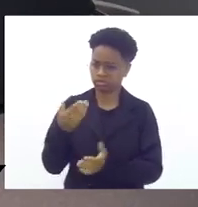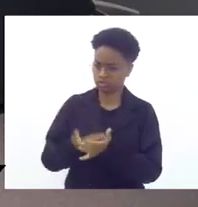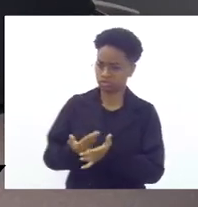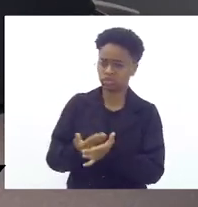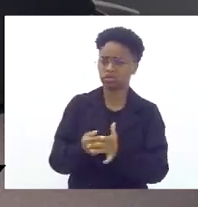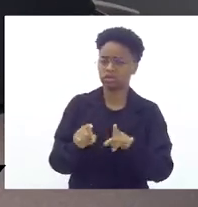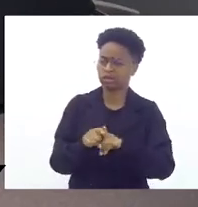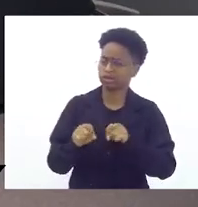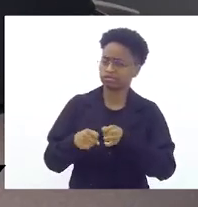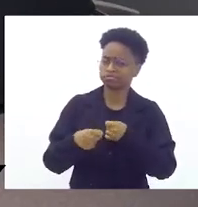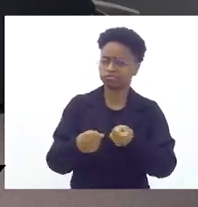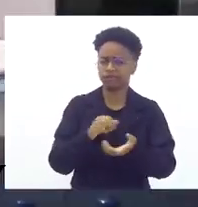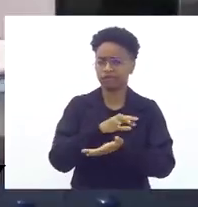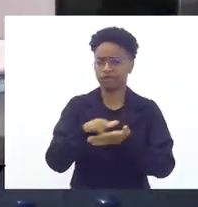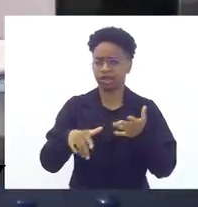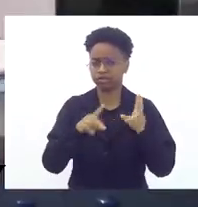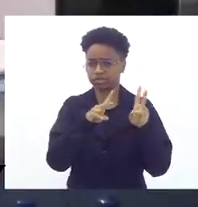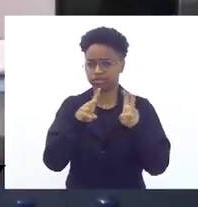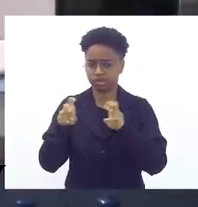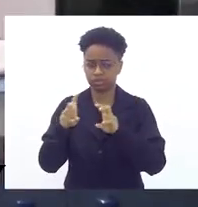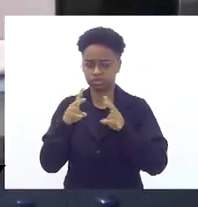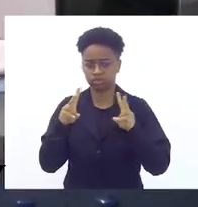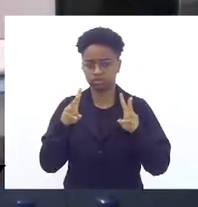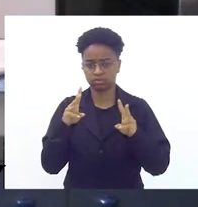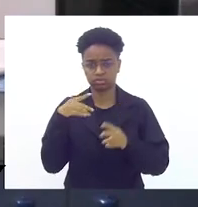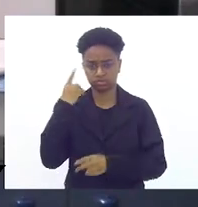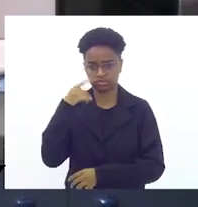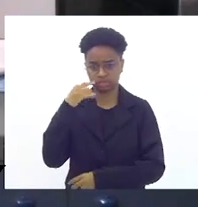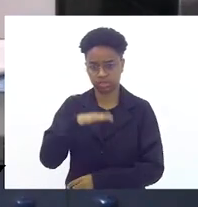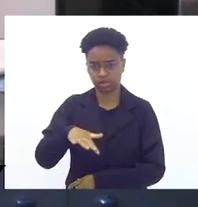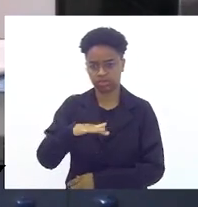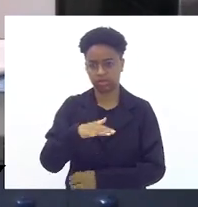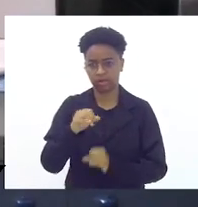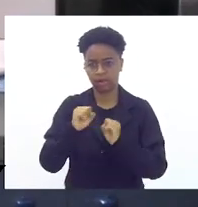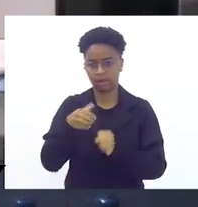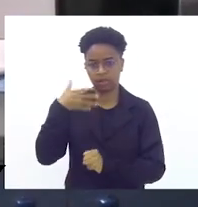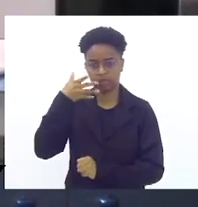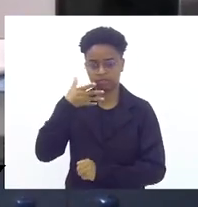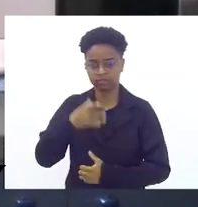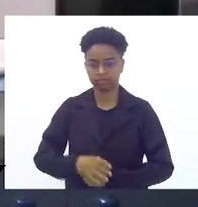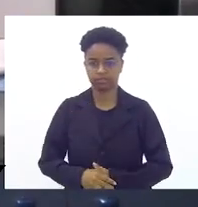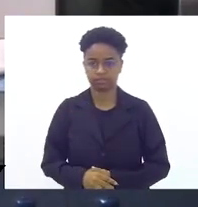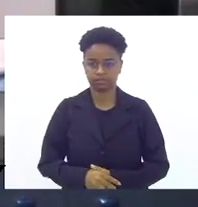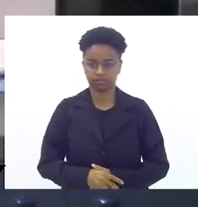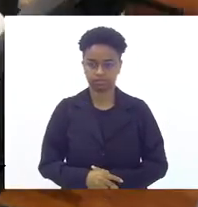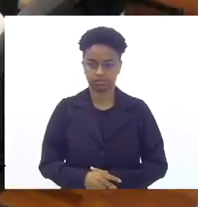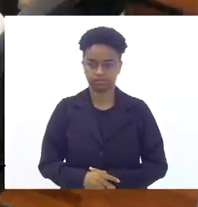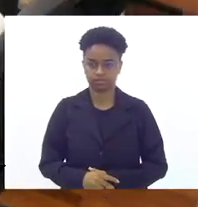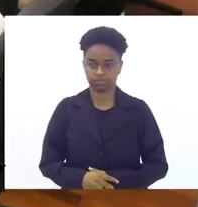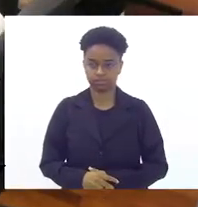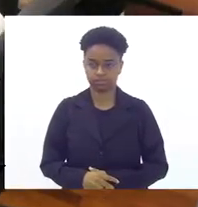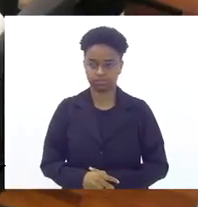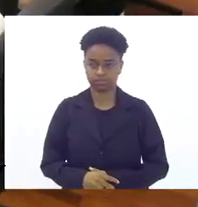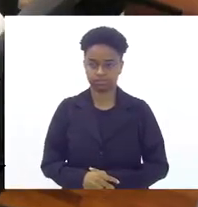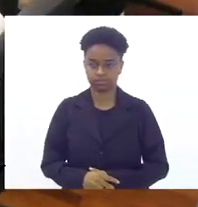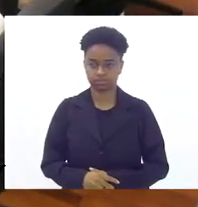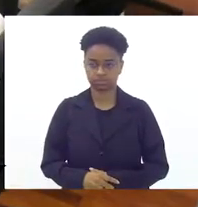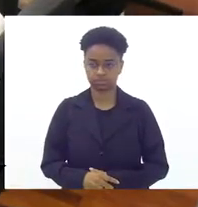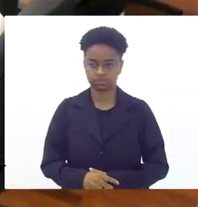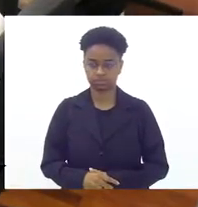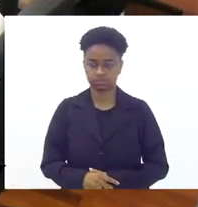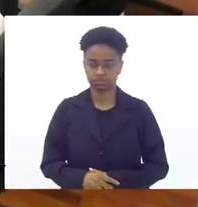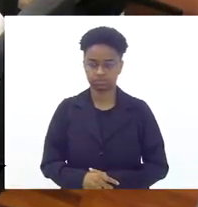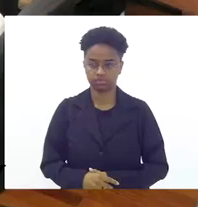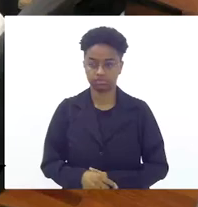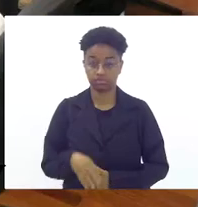desse de outros temas ligados aos direitos Jurema palavras sua bom dia bom dia